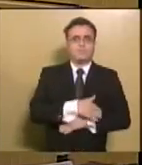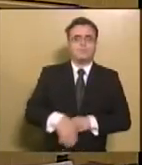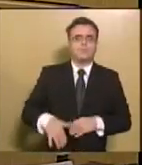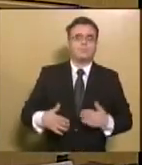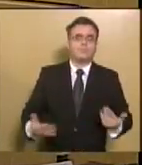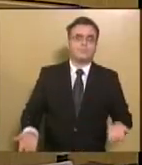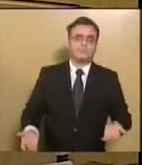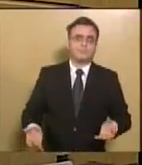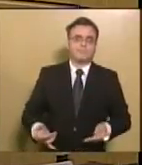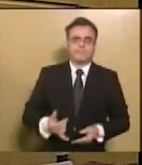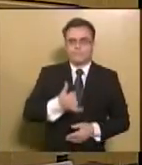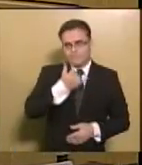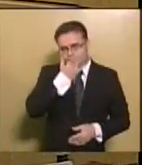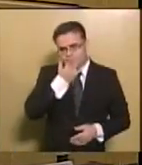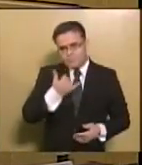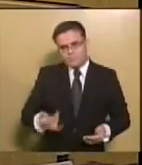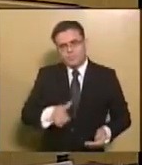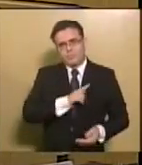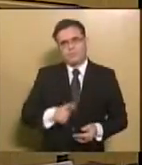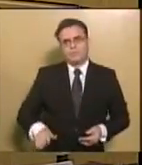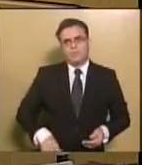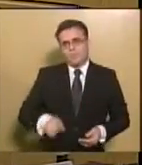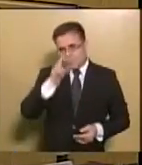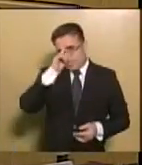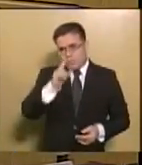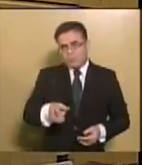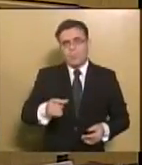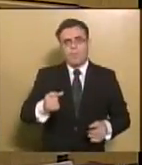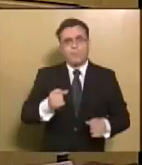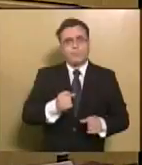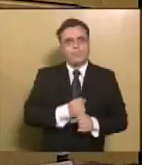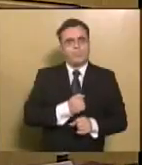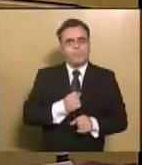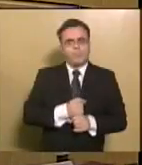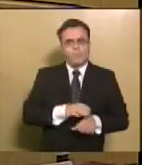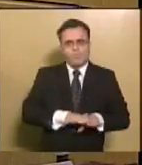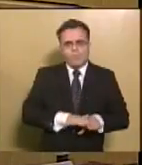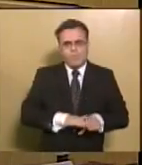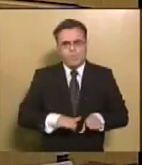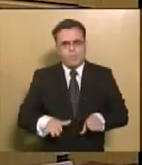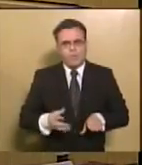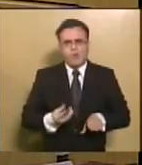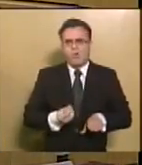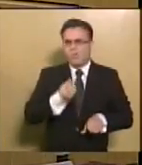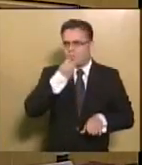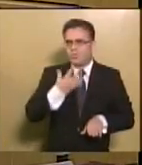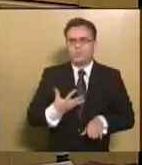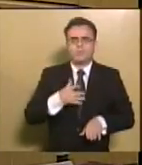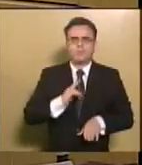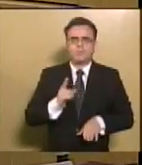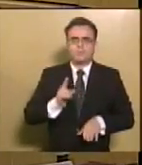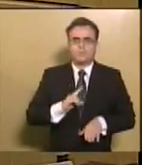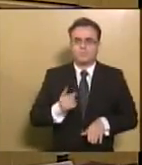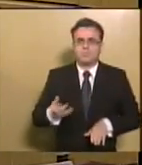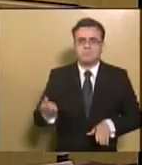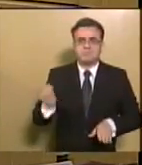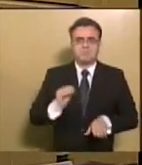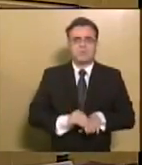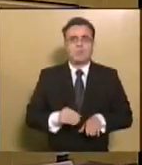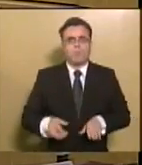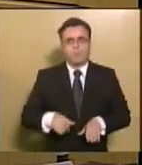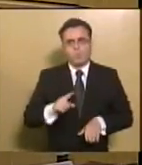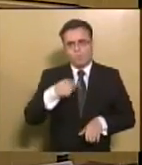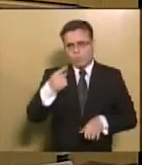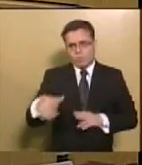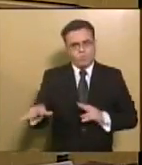Infelizmente, o governo faz a operação tapa-buracos, mas acho que com material, infelizmente, não de boa qualidade, coloca numa semana, na